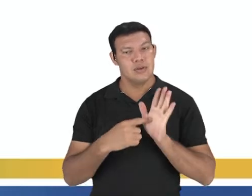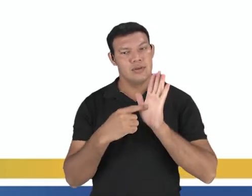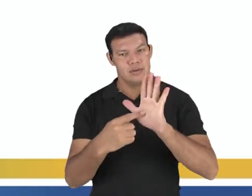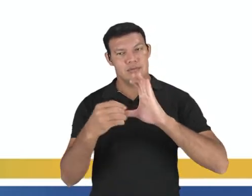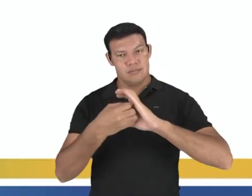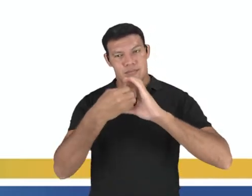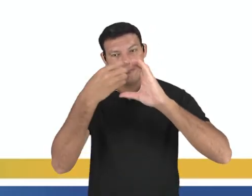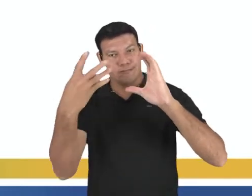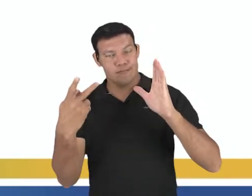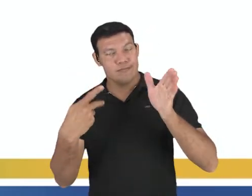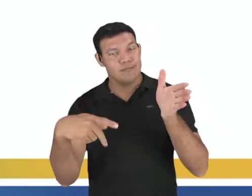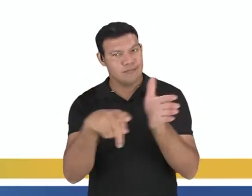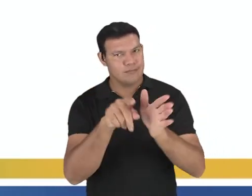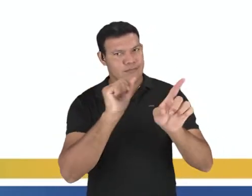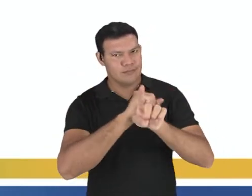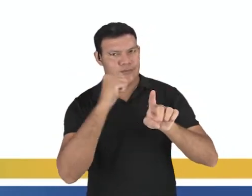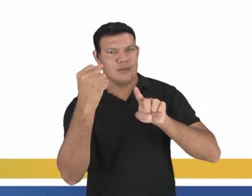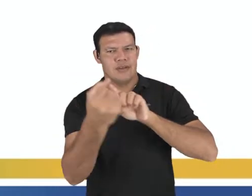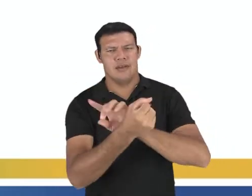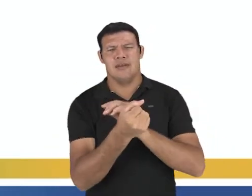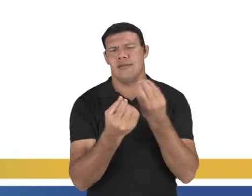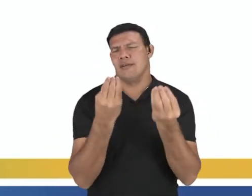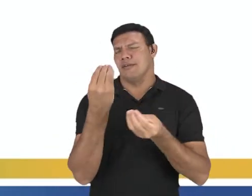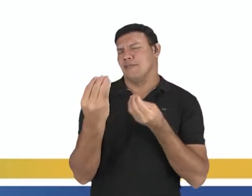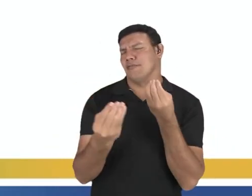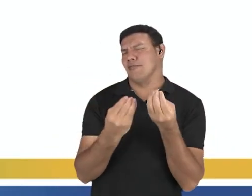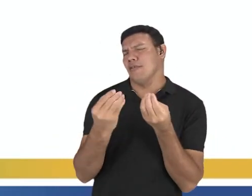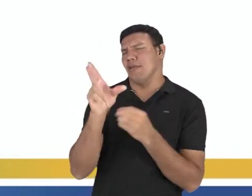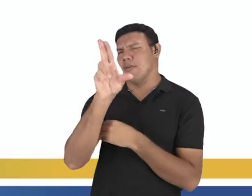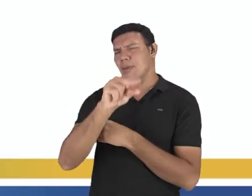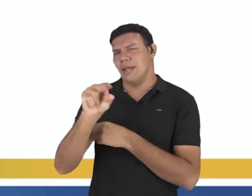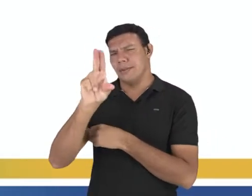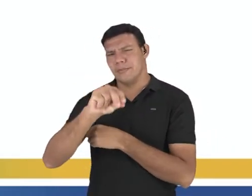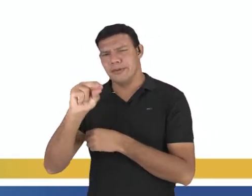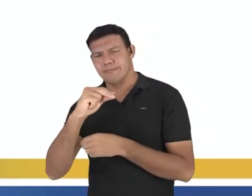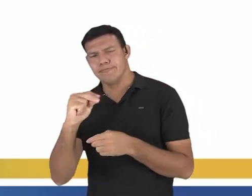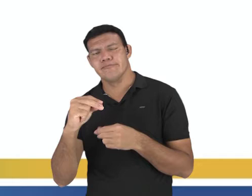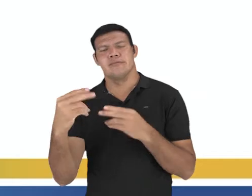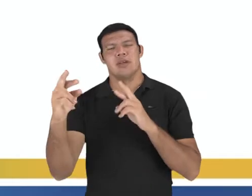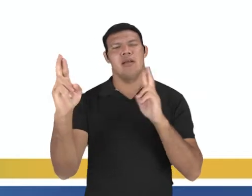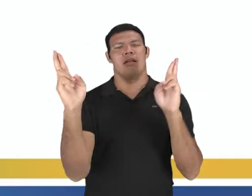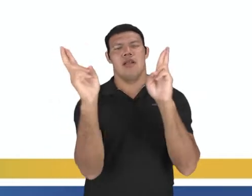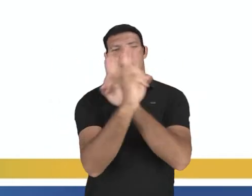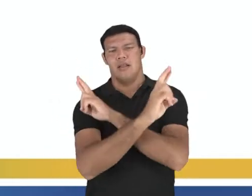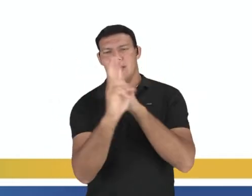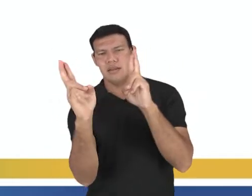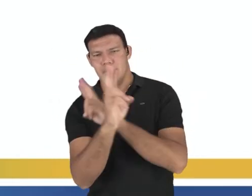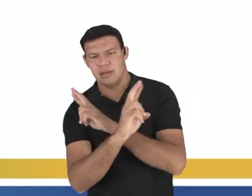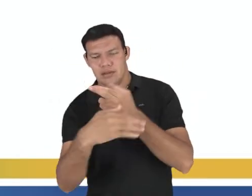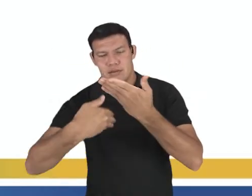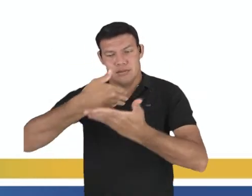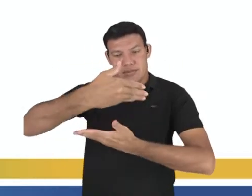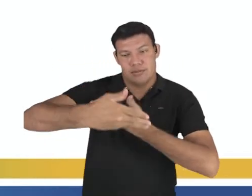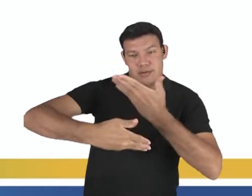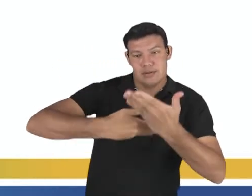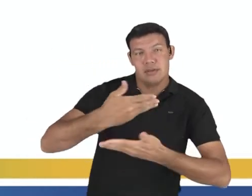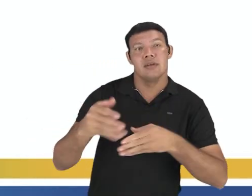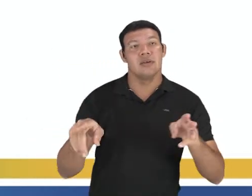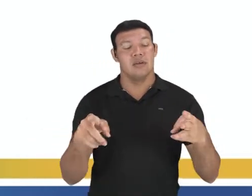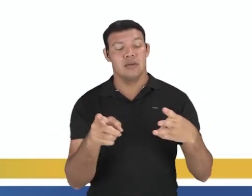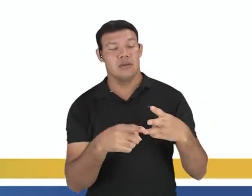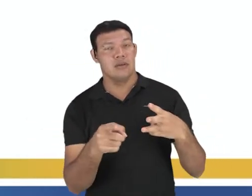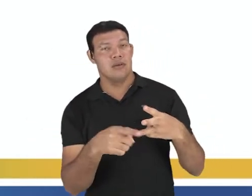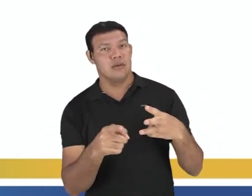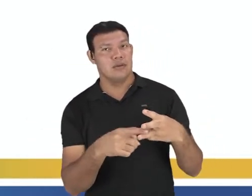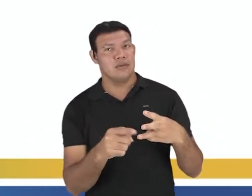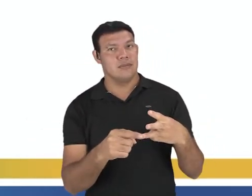Como? A partir do que as pessoas falavam, como elas se tratavam, como elas se relacionavam. E o público? O público